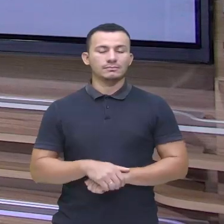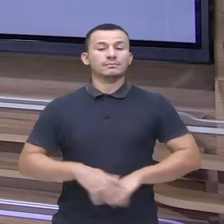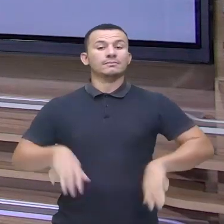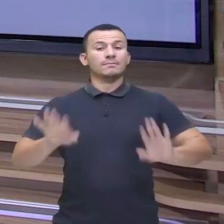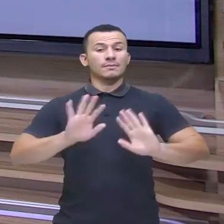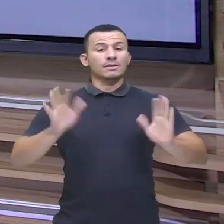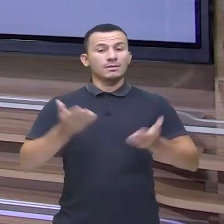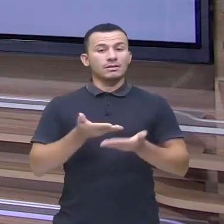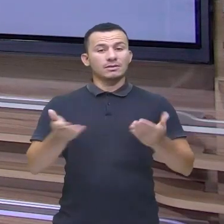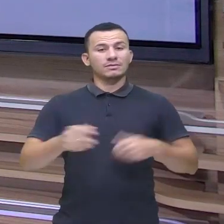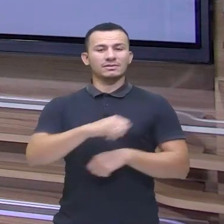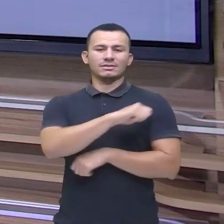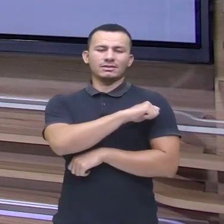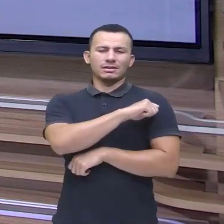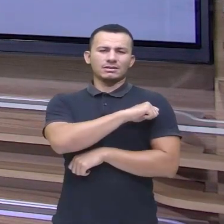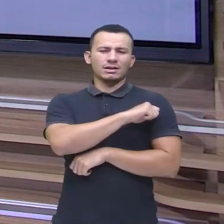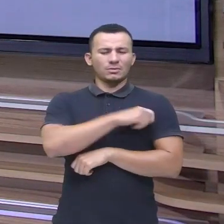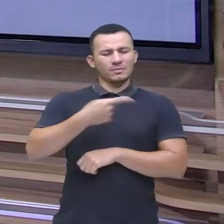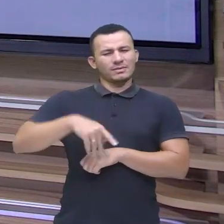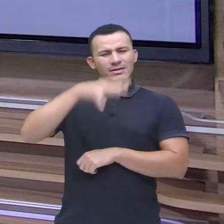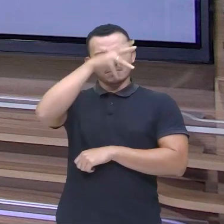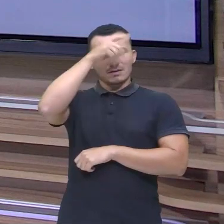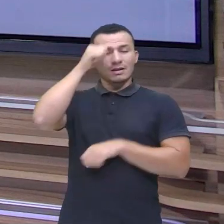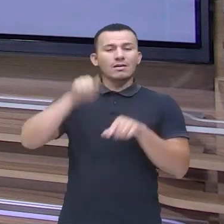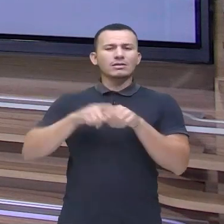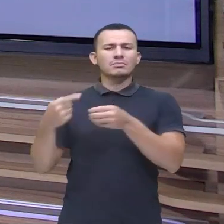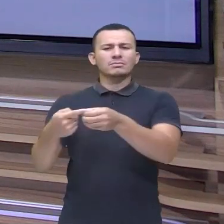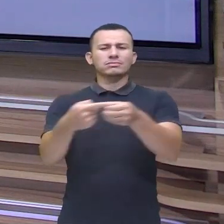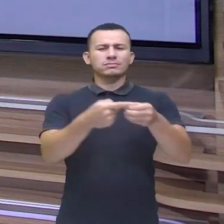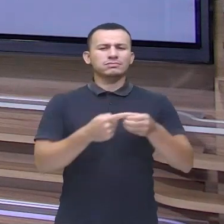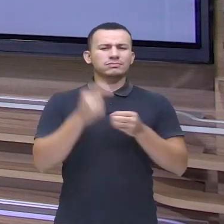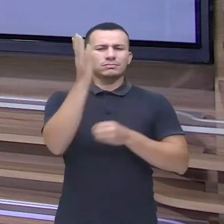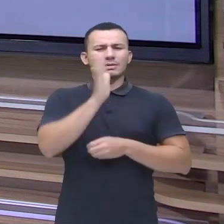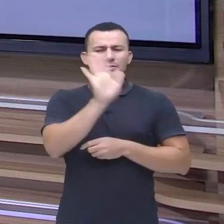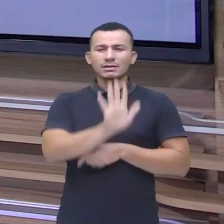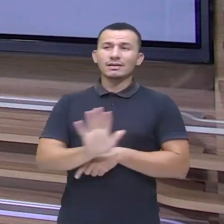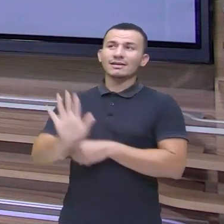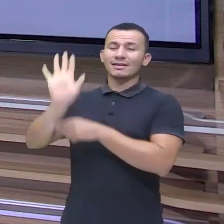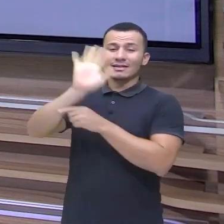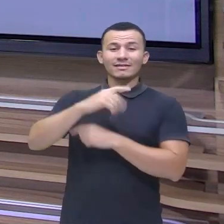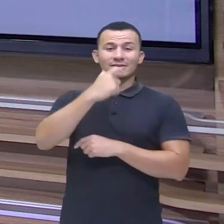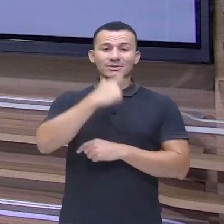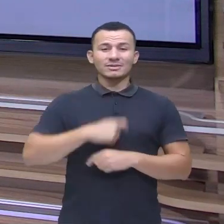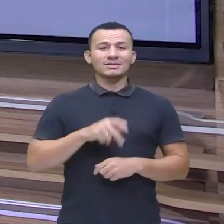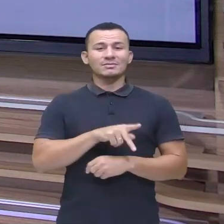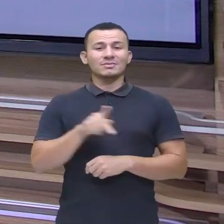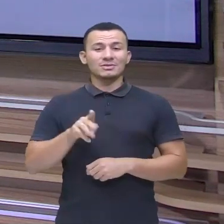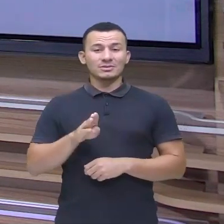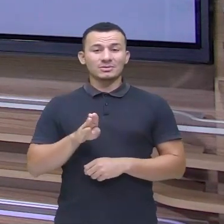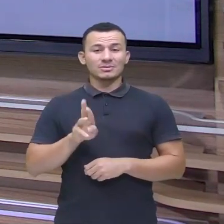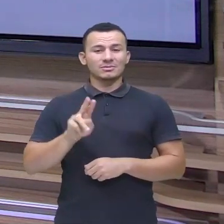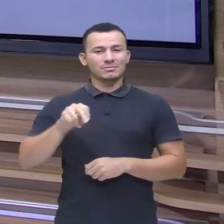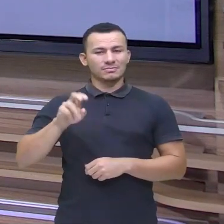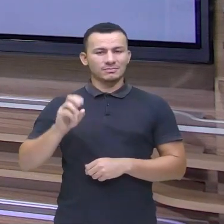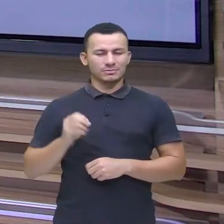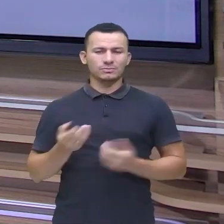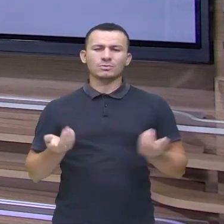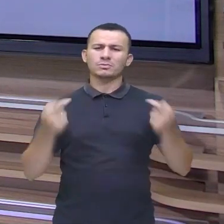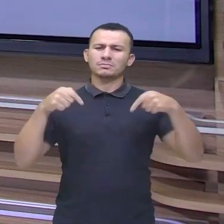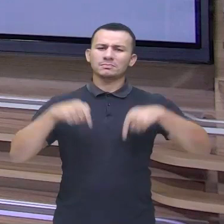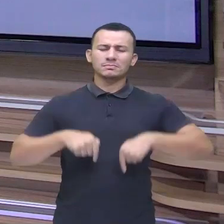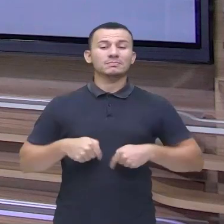Olá, meu querido aluno da capital, do interior e de todo o Brasil. Eu sou o professor Bruno Taiguara e hoje estaremos aqui para mais uma aula